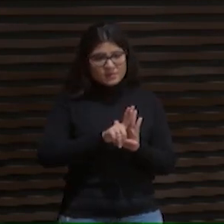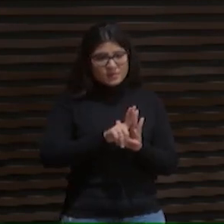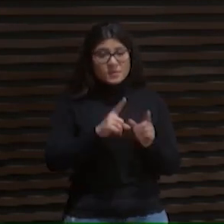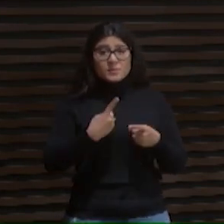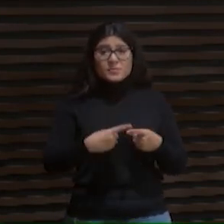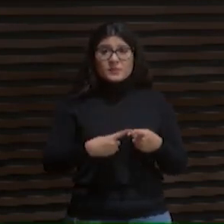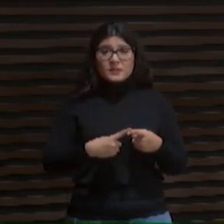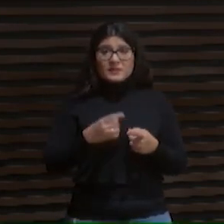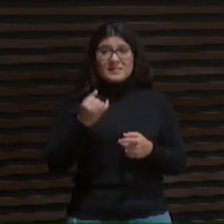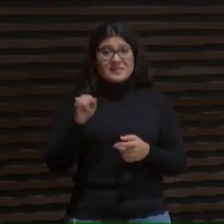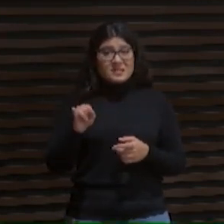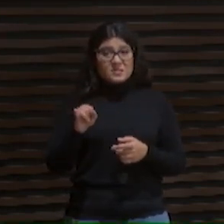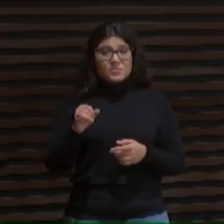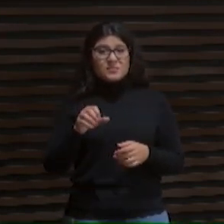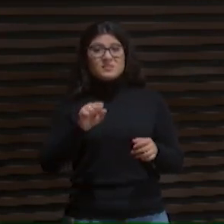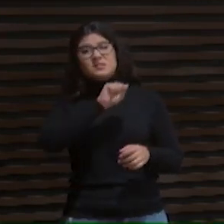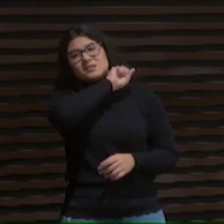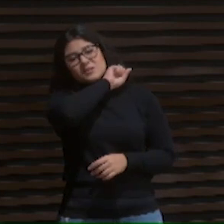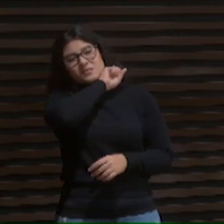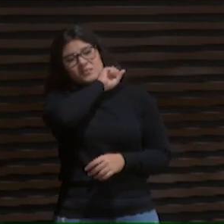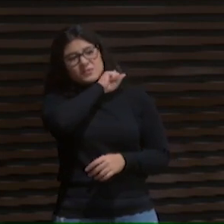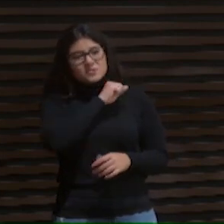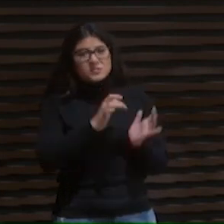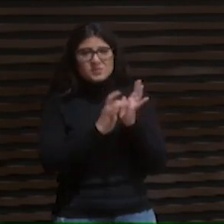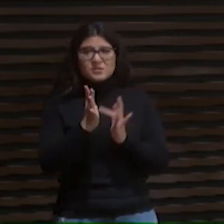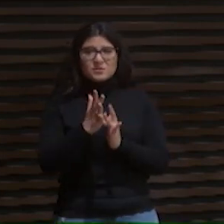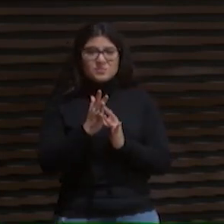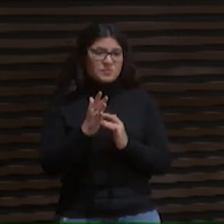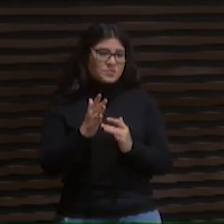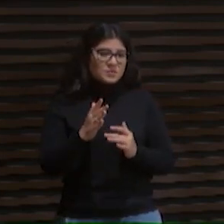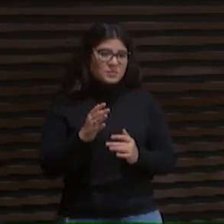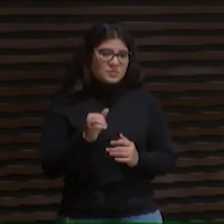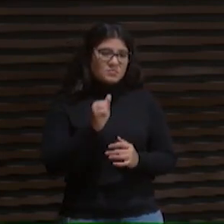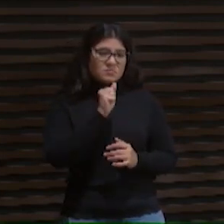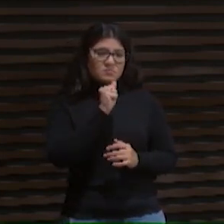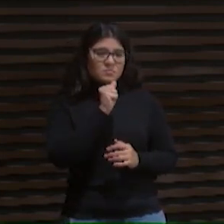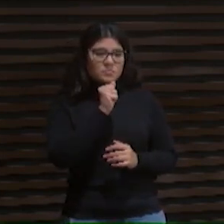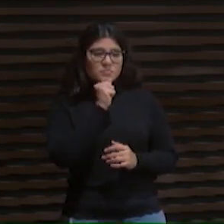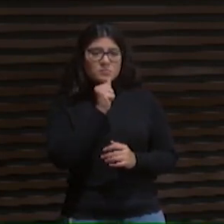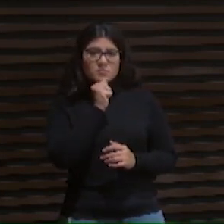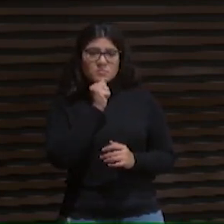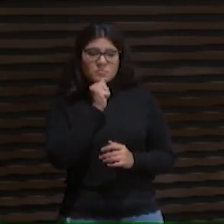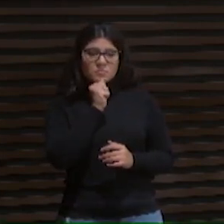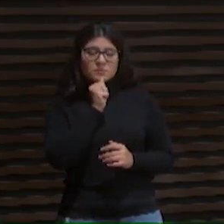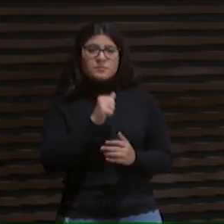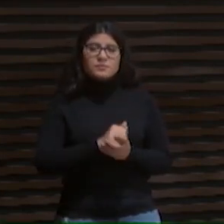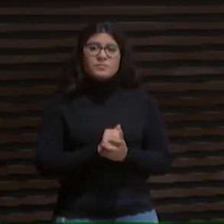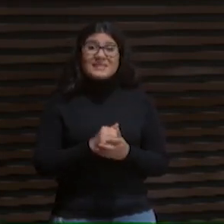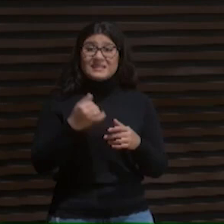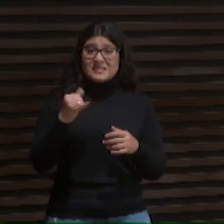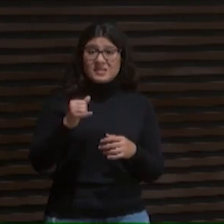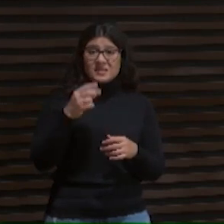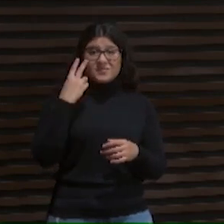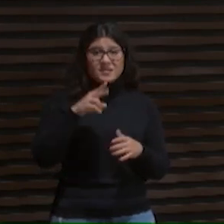Porque senão, o sacrifício de Jesus foi em vão. Se a gente continuar olhando para a lei, como modo de justificação,